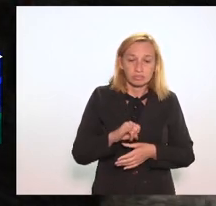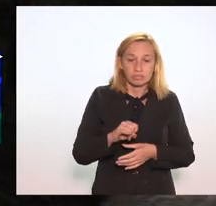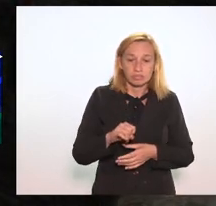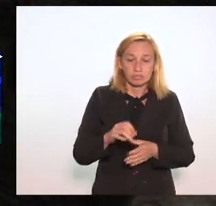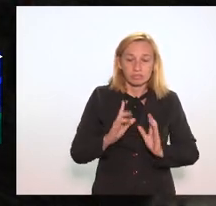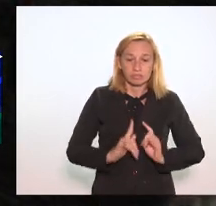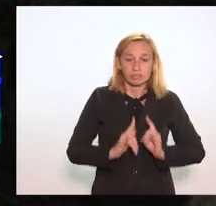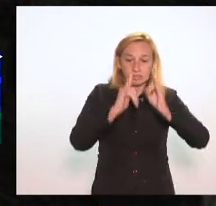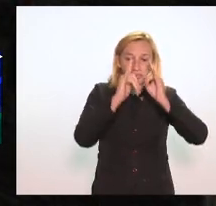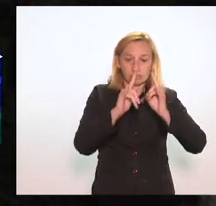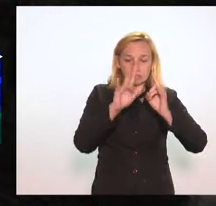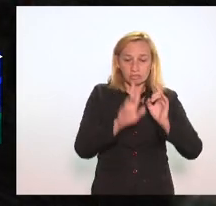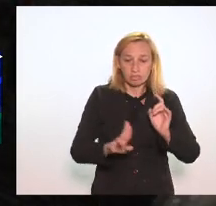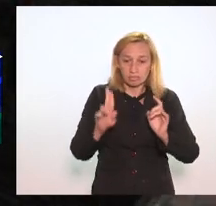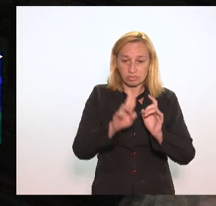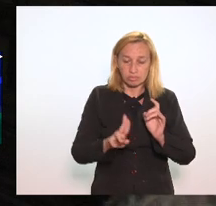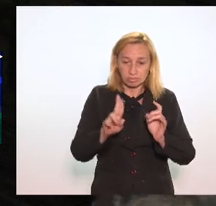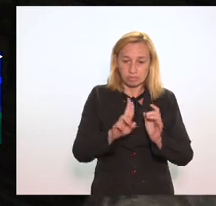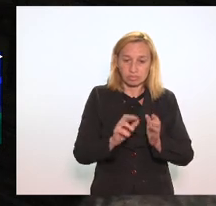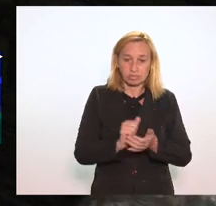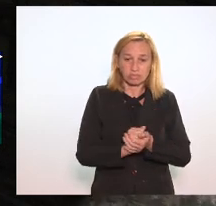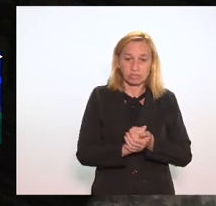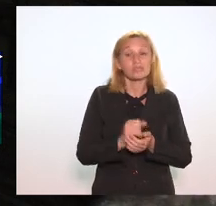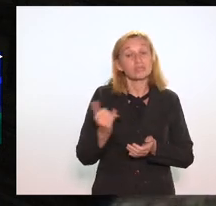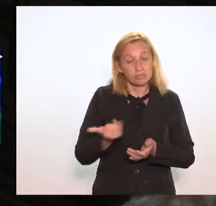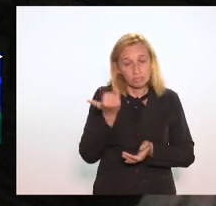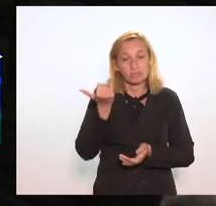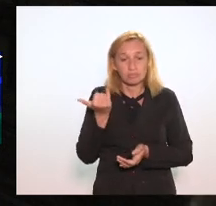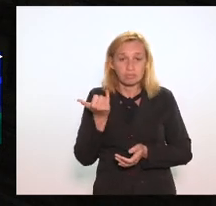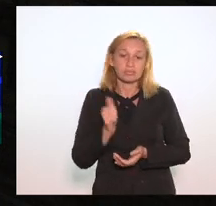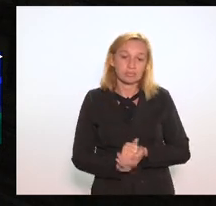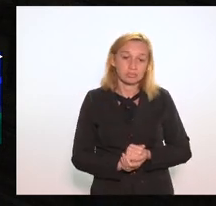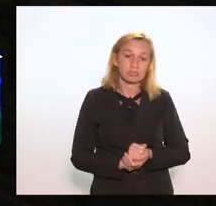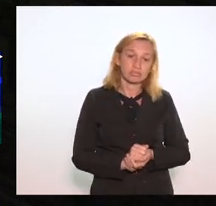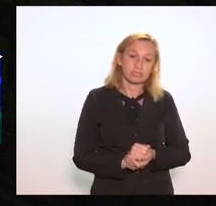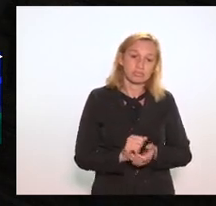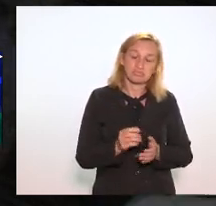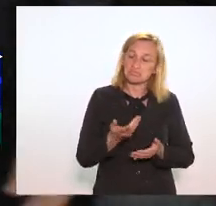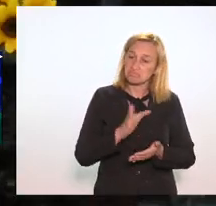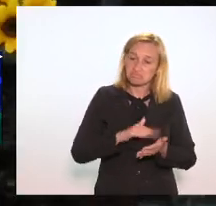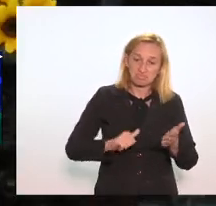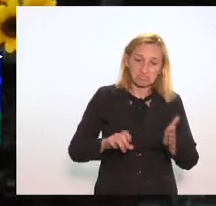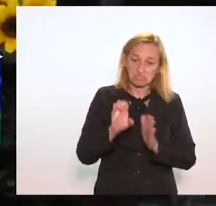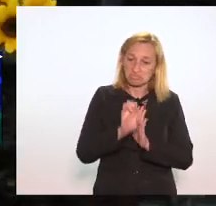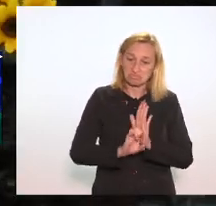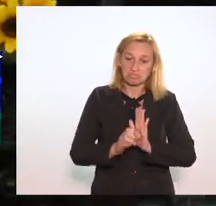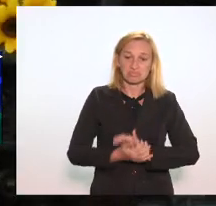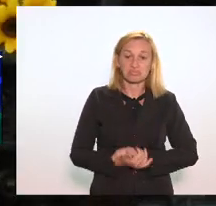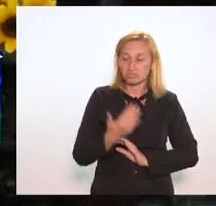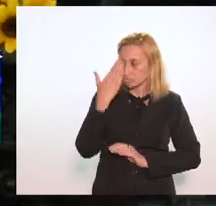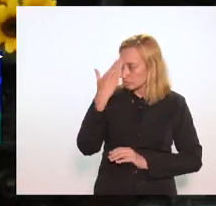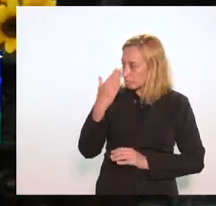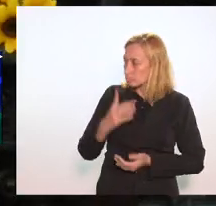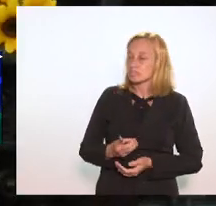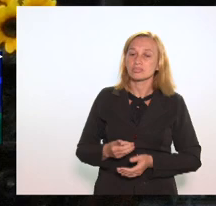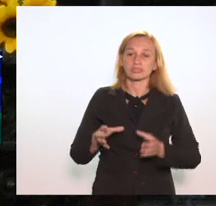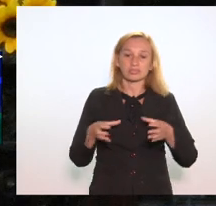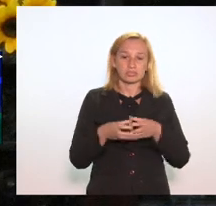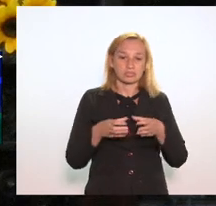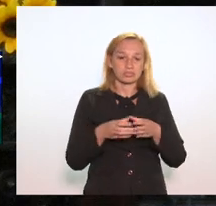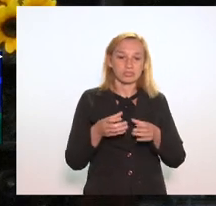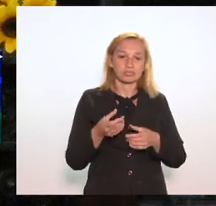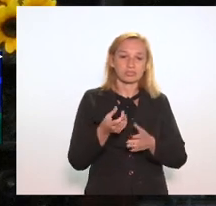fora das finalidades culturais Então me parece um projeto importante parecer favorável espantosamente sem emendas e obrigado pela comissão de